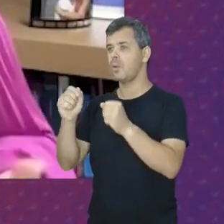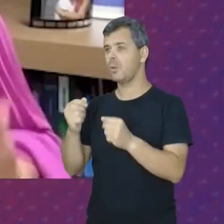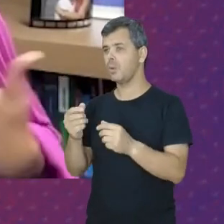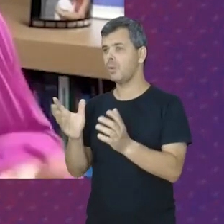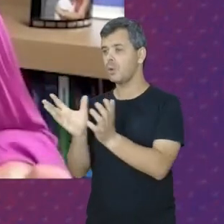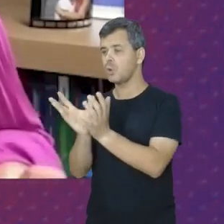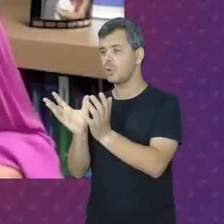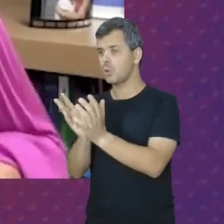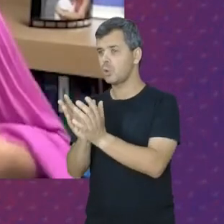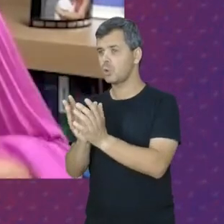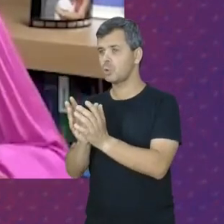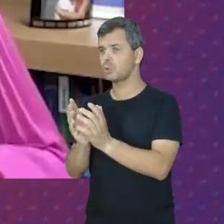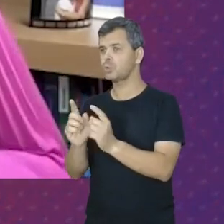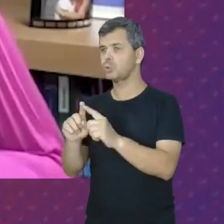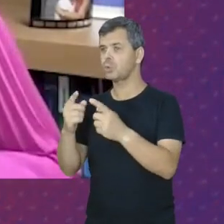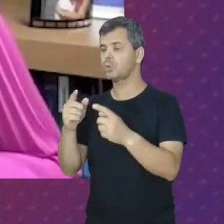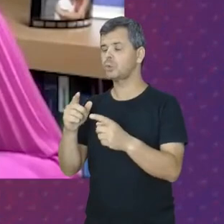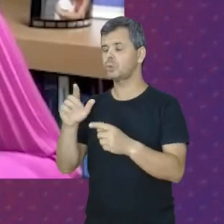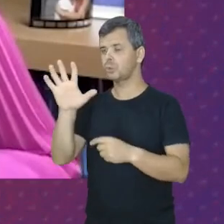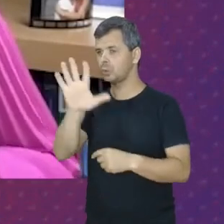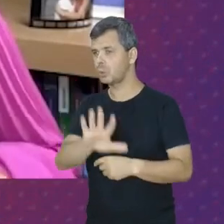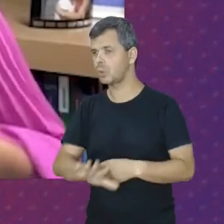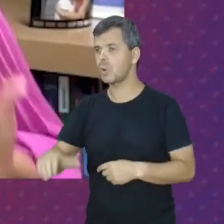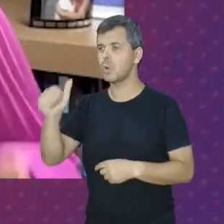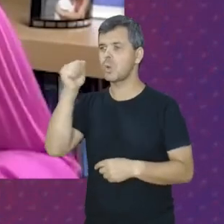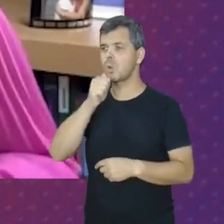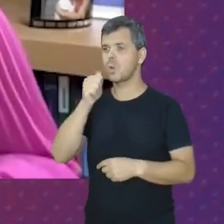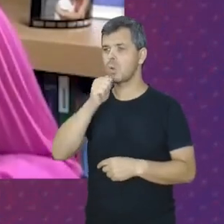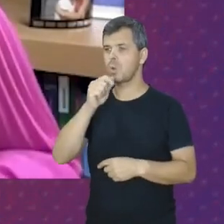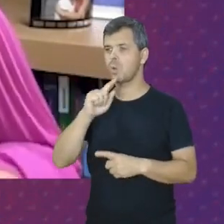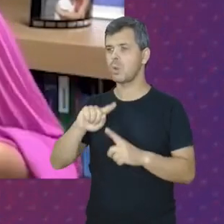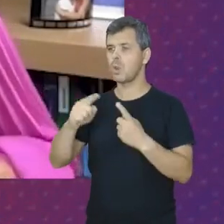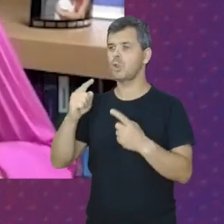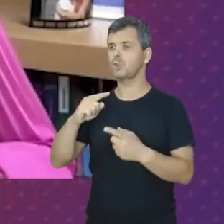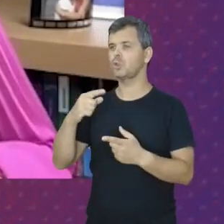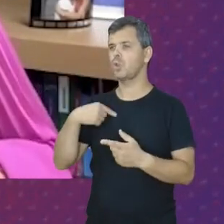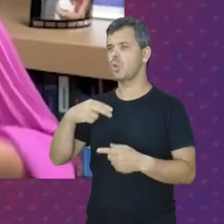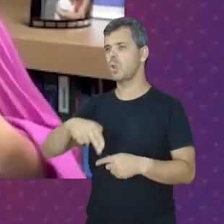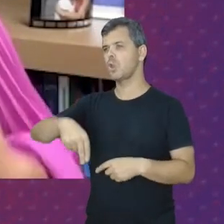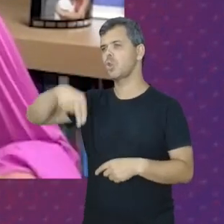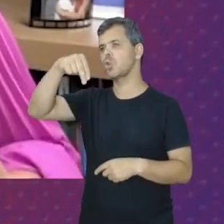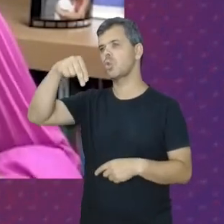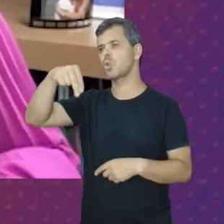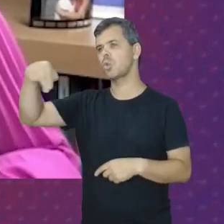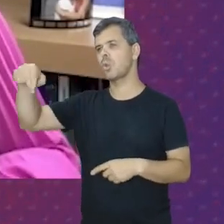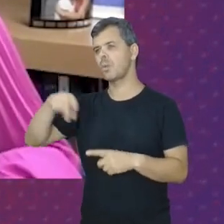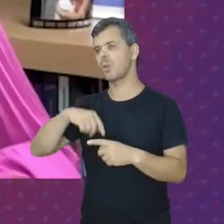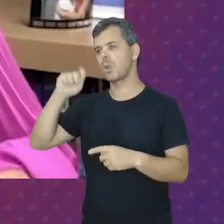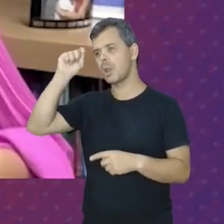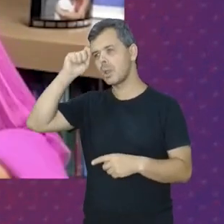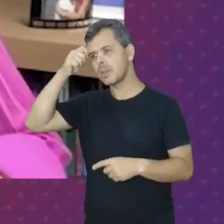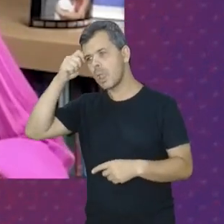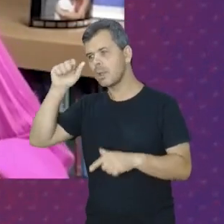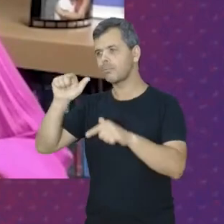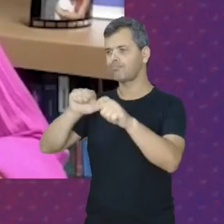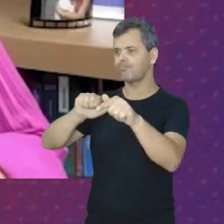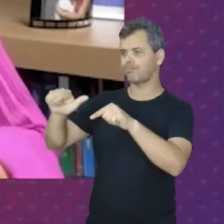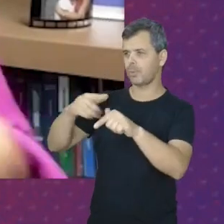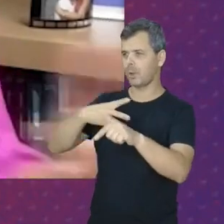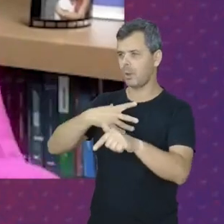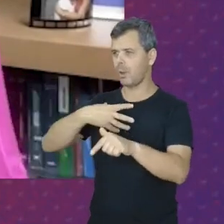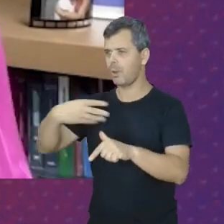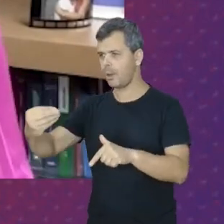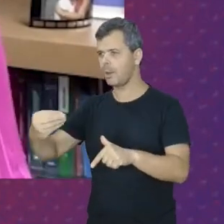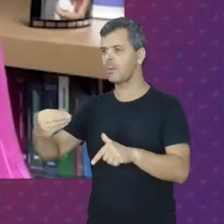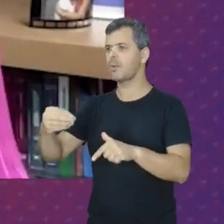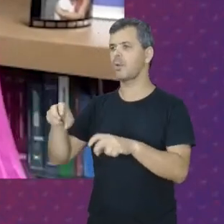o Coletivo Nacional de Mulheres do PT, sou nordestina, negra, filha de trabalhadores e